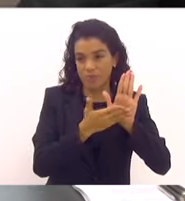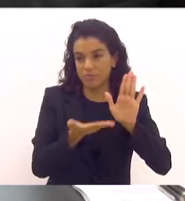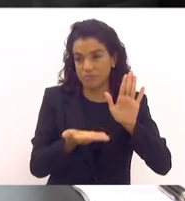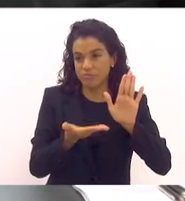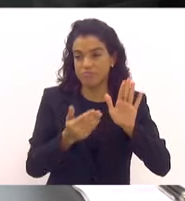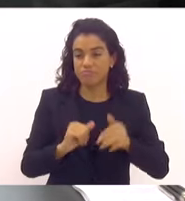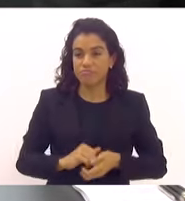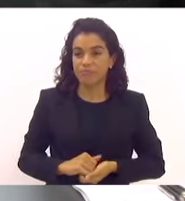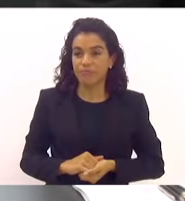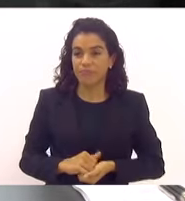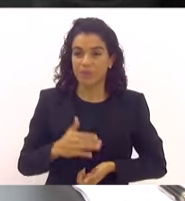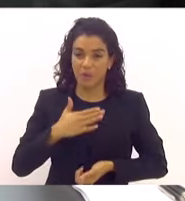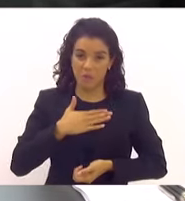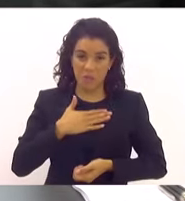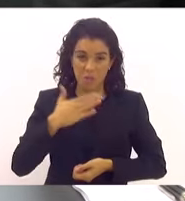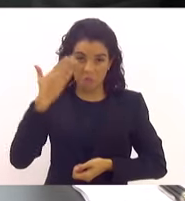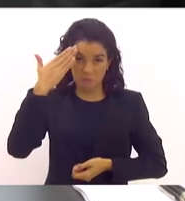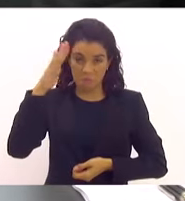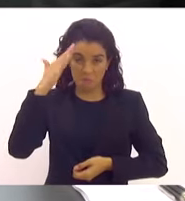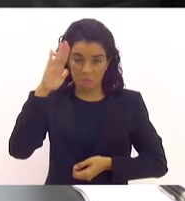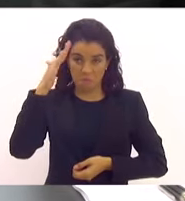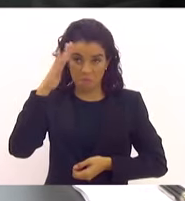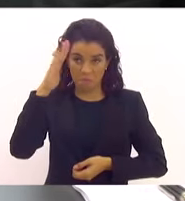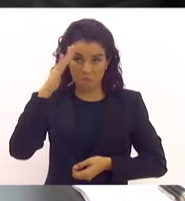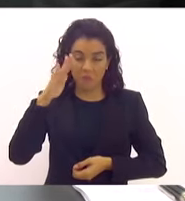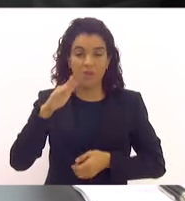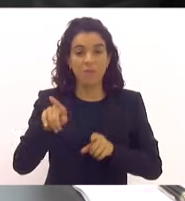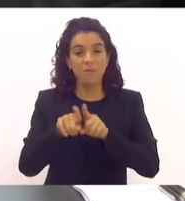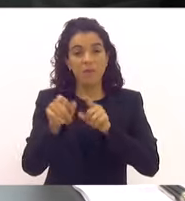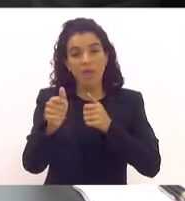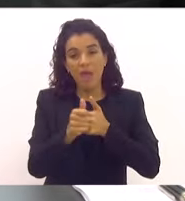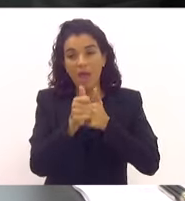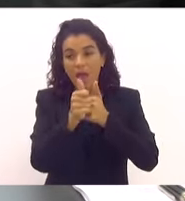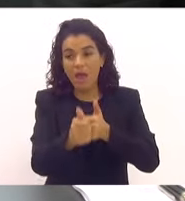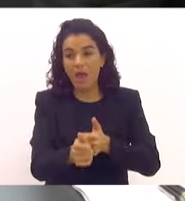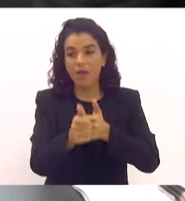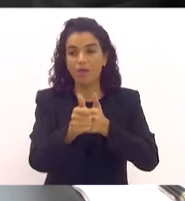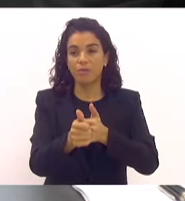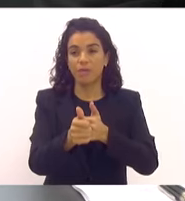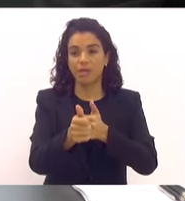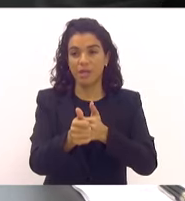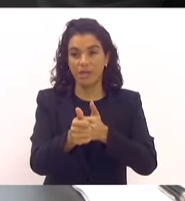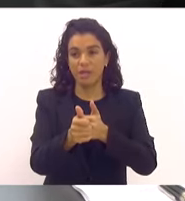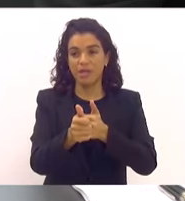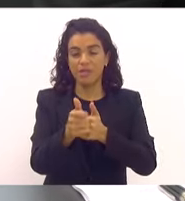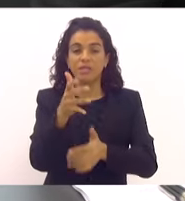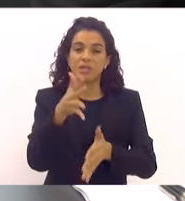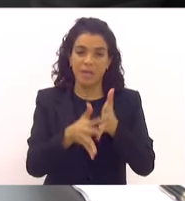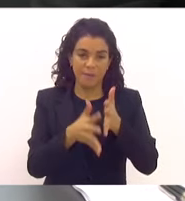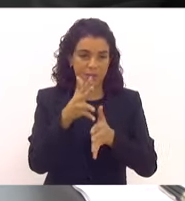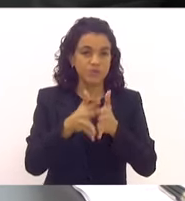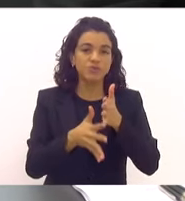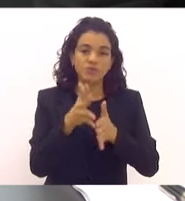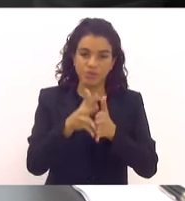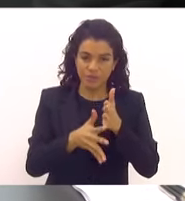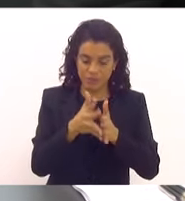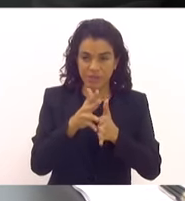assim, eu tendo a acompanhar, né, essa questão... da